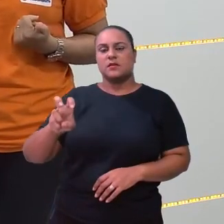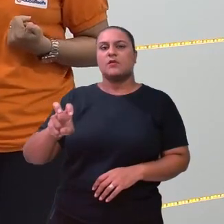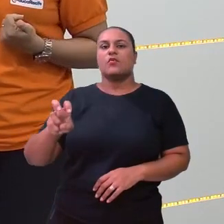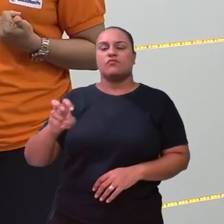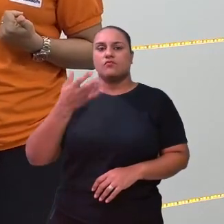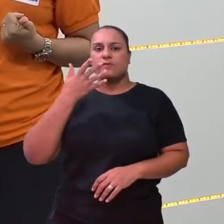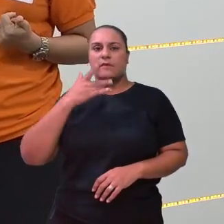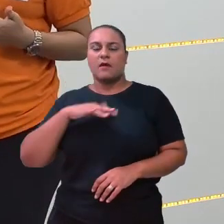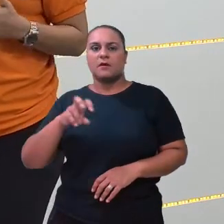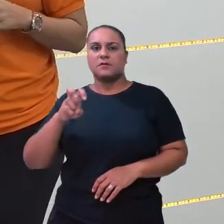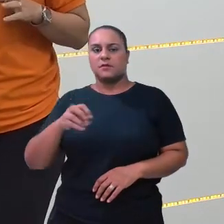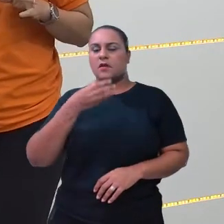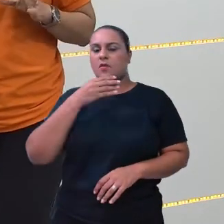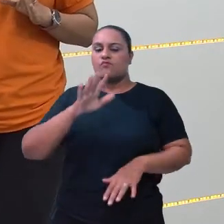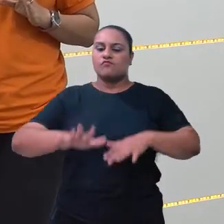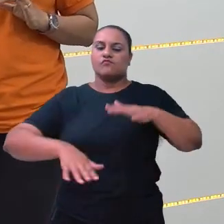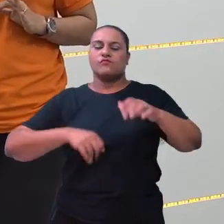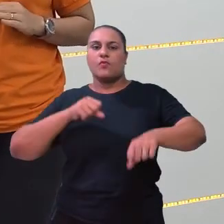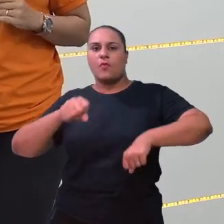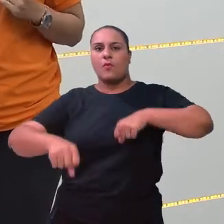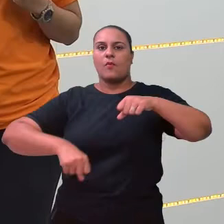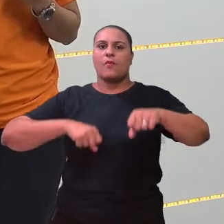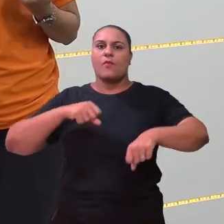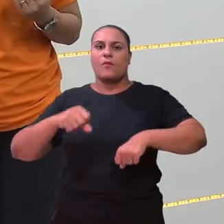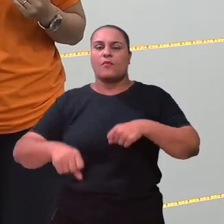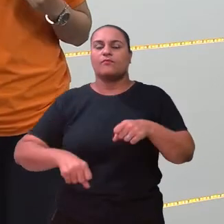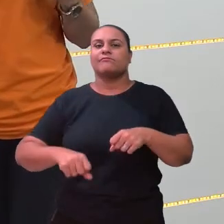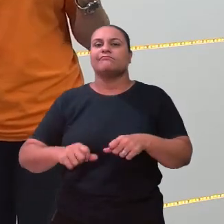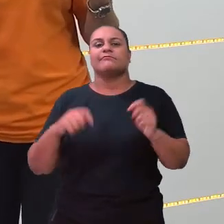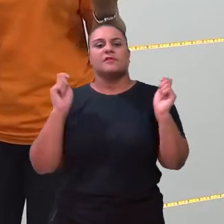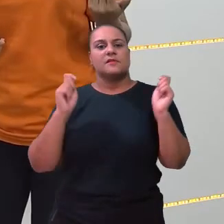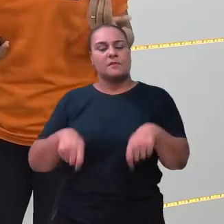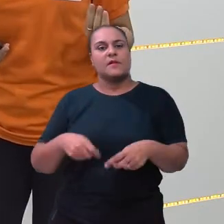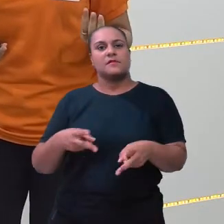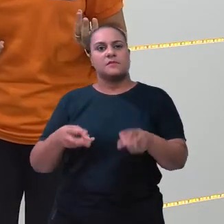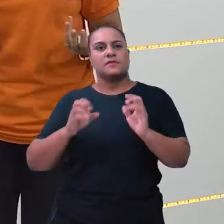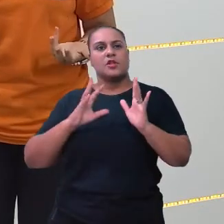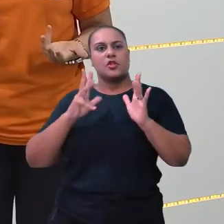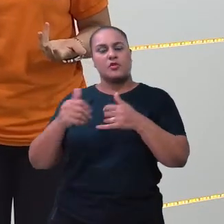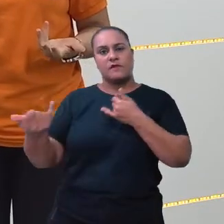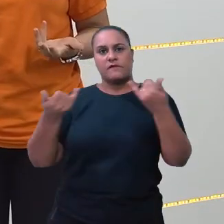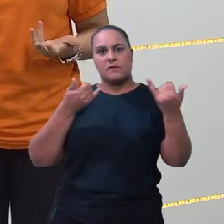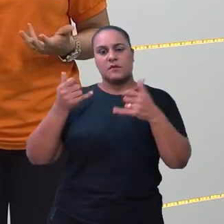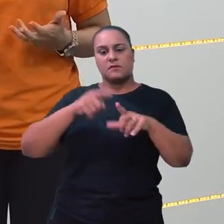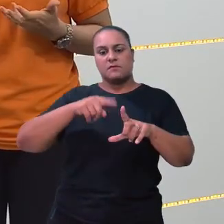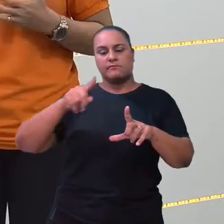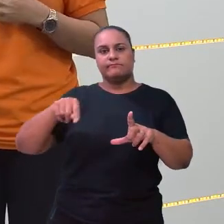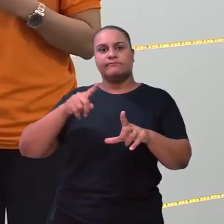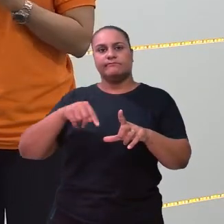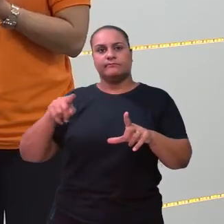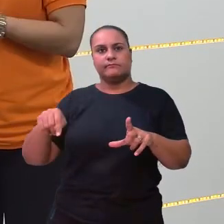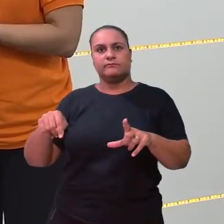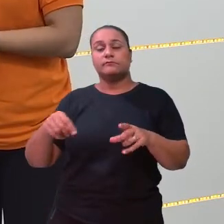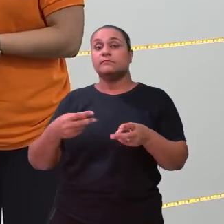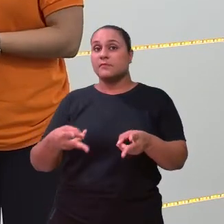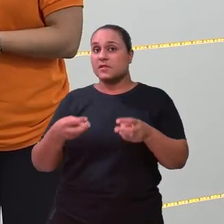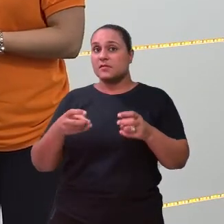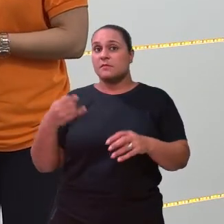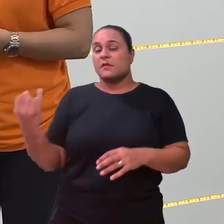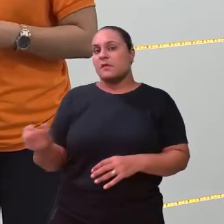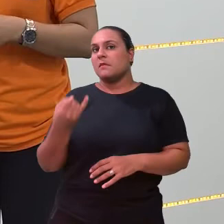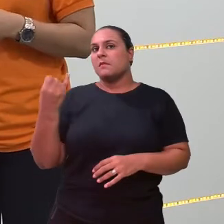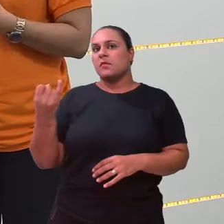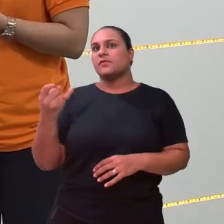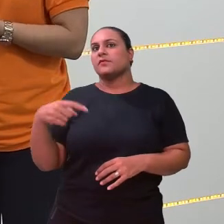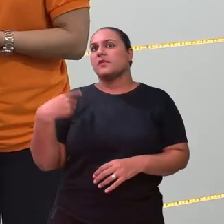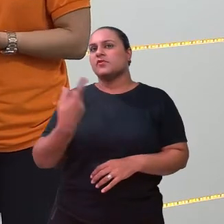pedalar. Então, a gente consegue identificar todas essas informações no gráfico. Vejam como é importante a gente saber